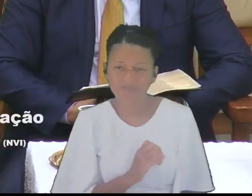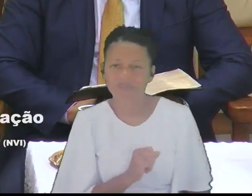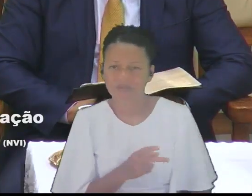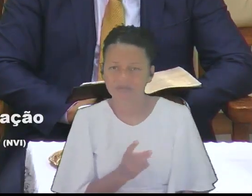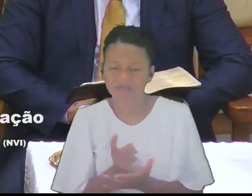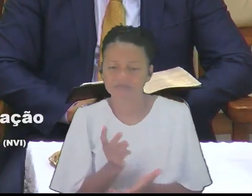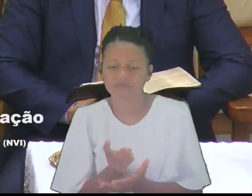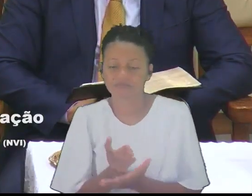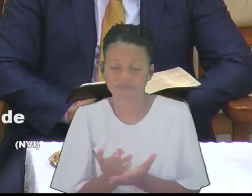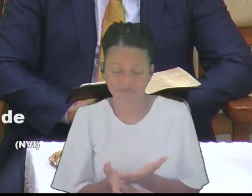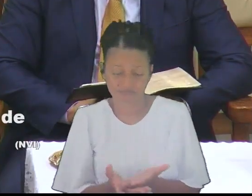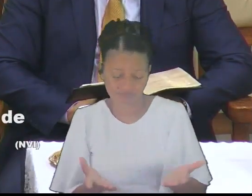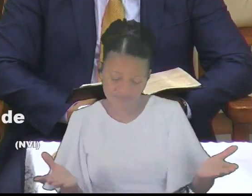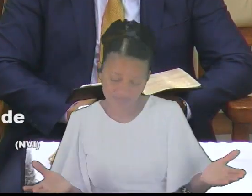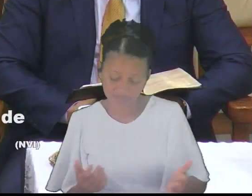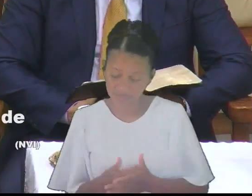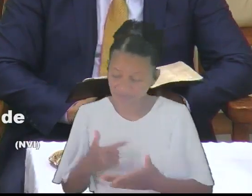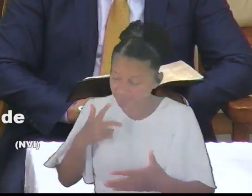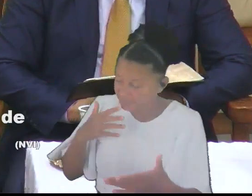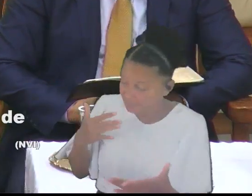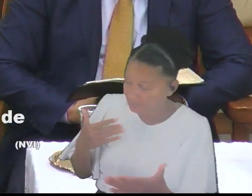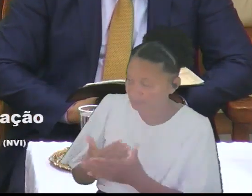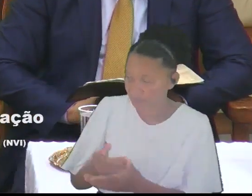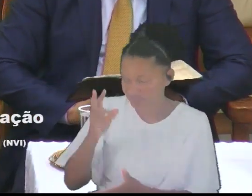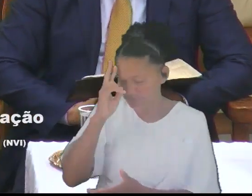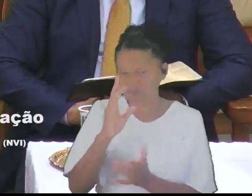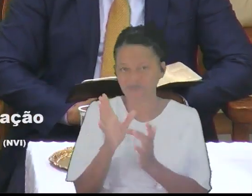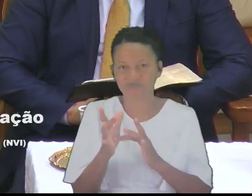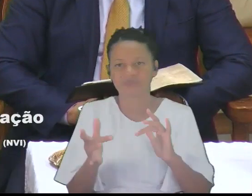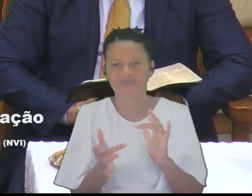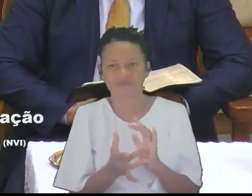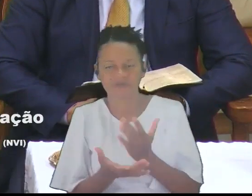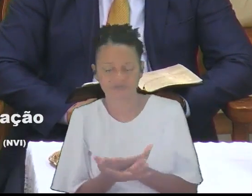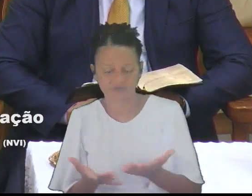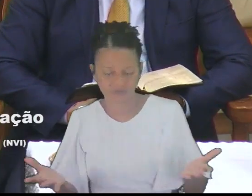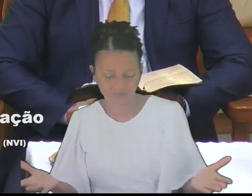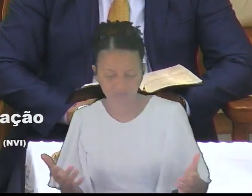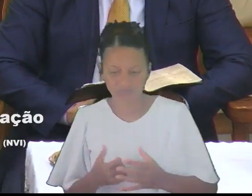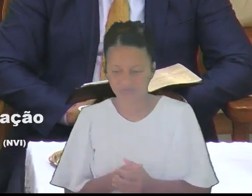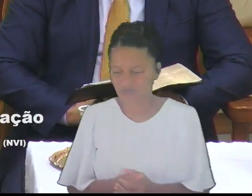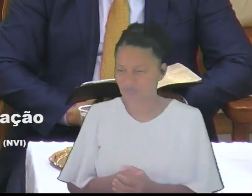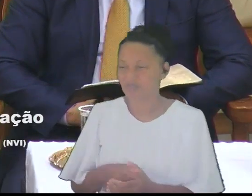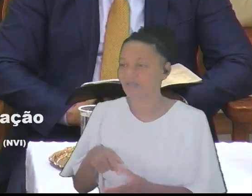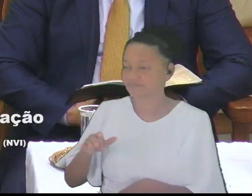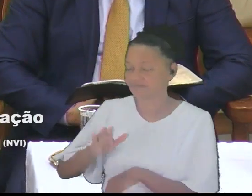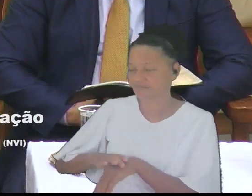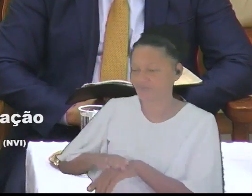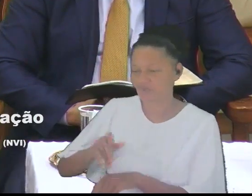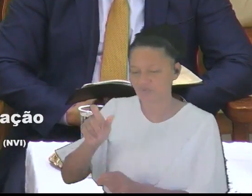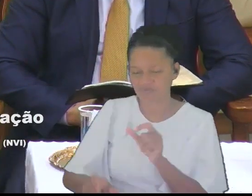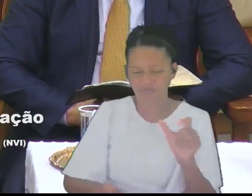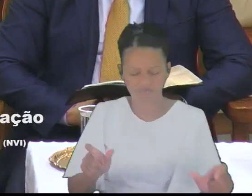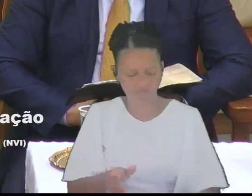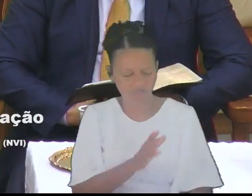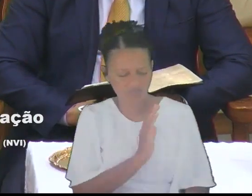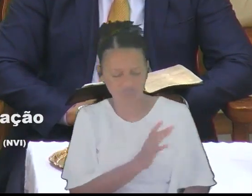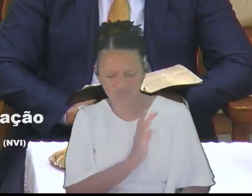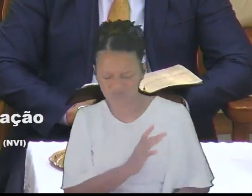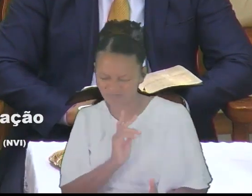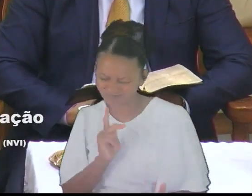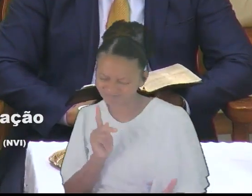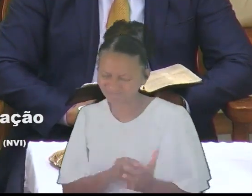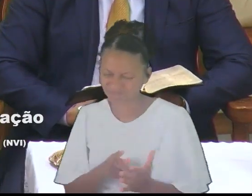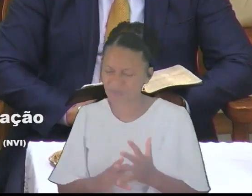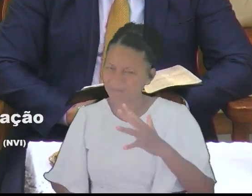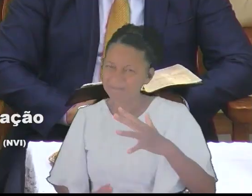prossiga. Assim aproximemo-nos de Deus, volta um pouquinho. Assim aproximemo-nos de Deus com um coração sincero e com plena